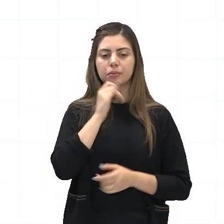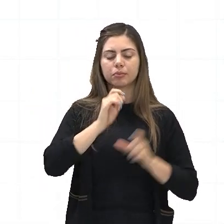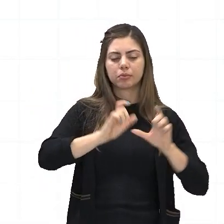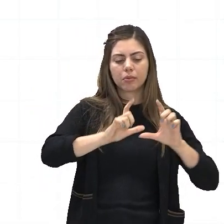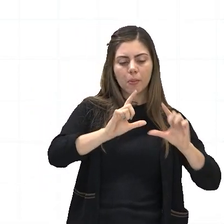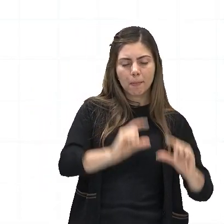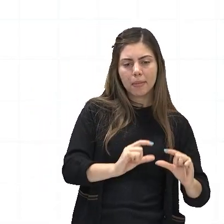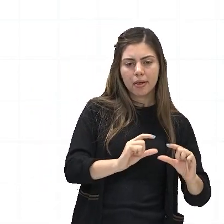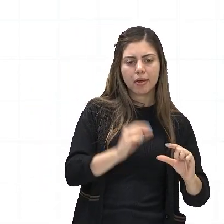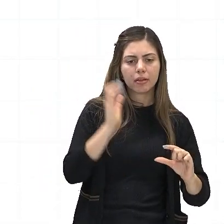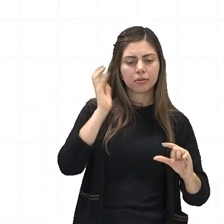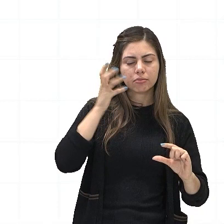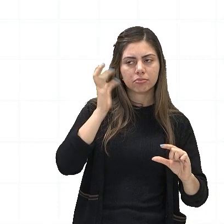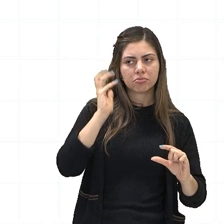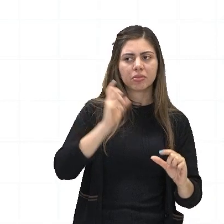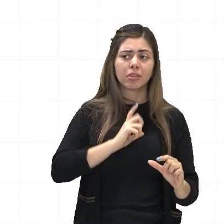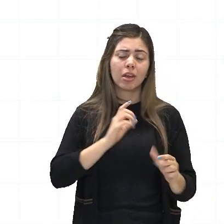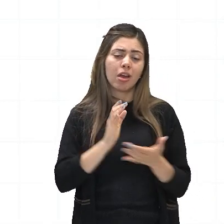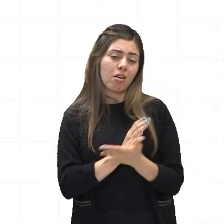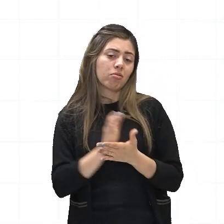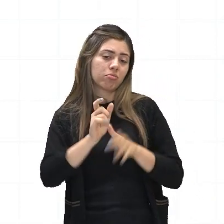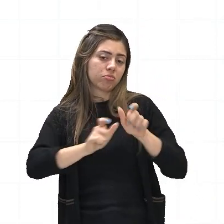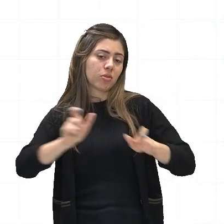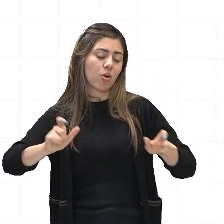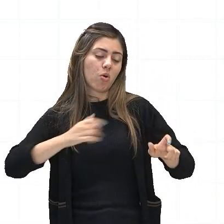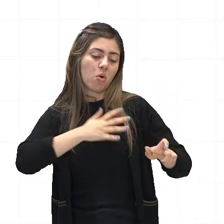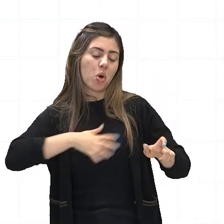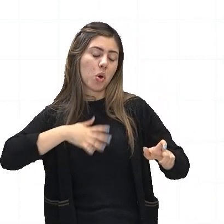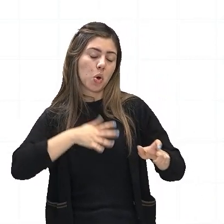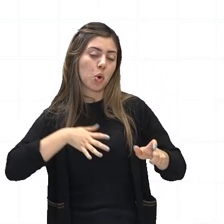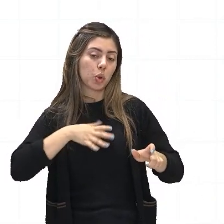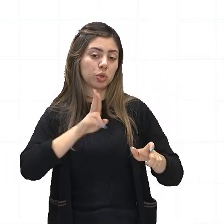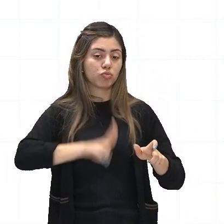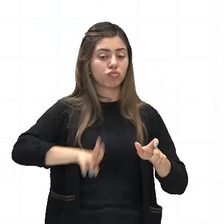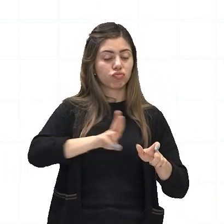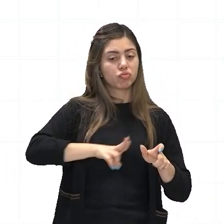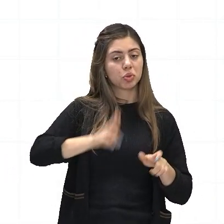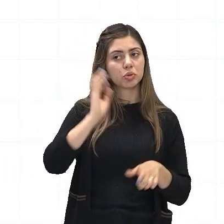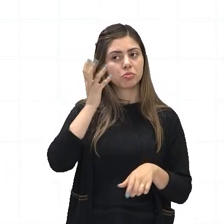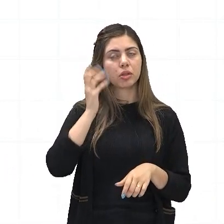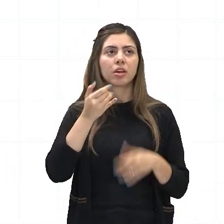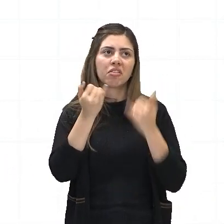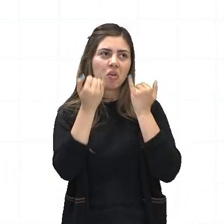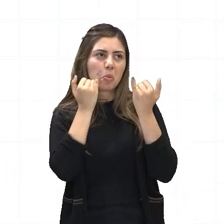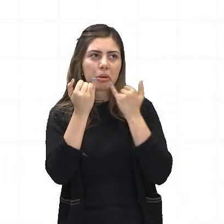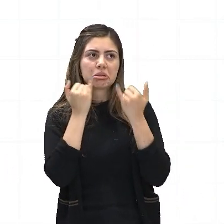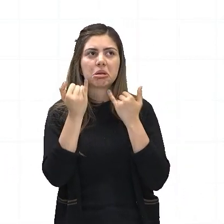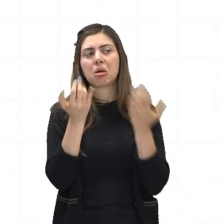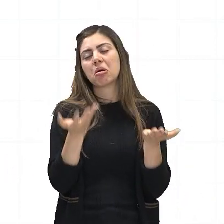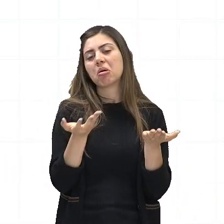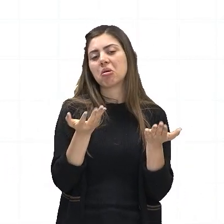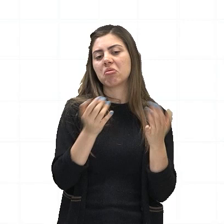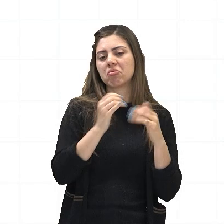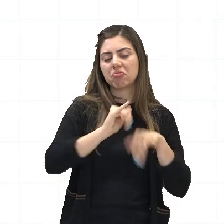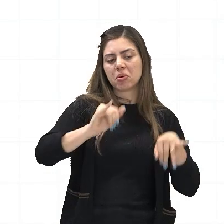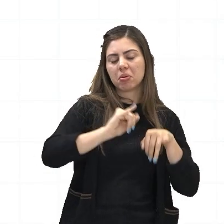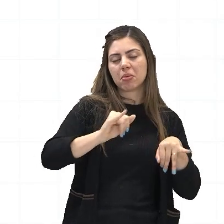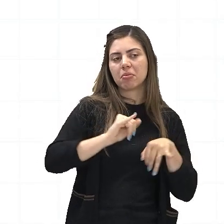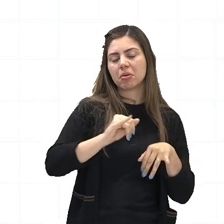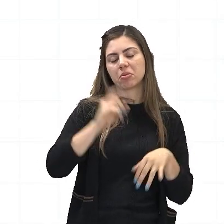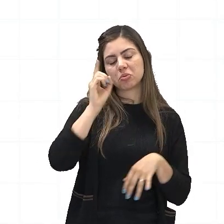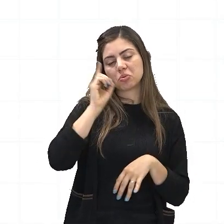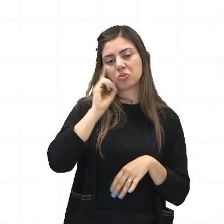ainda gosta de ouvir no rádio, né, para ficar informados, ouvir ali todas as informações do dia a